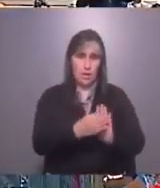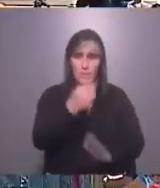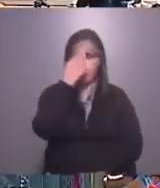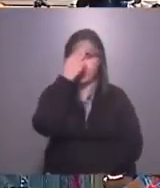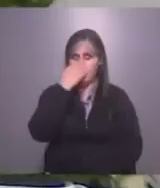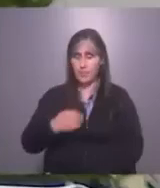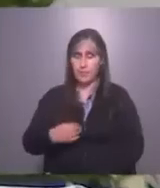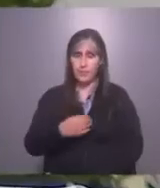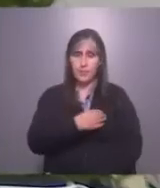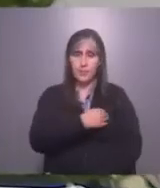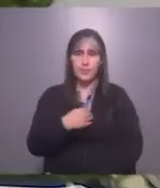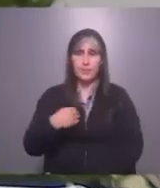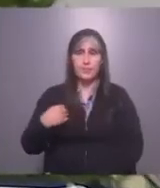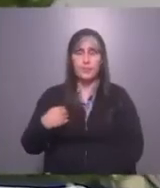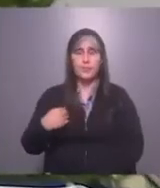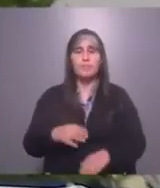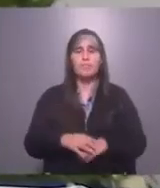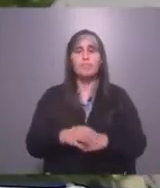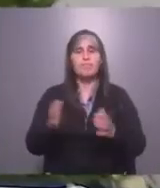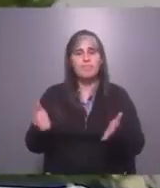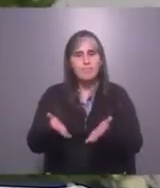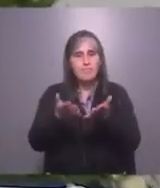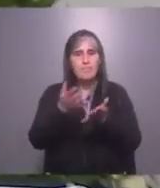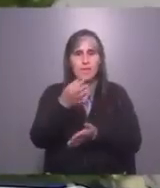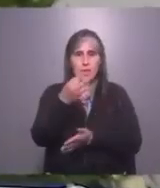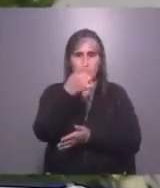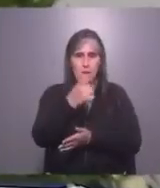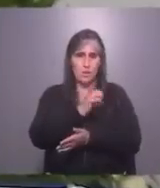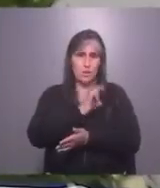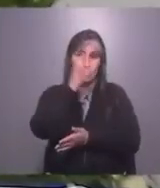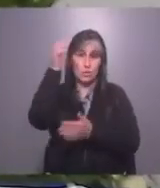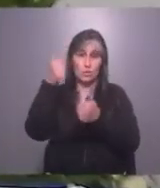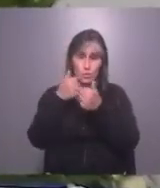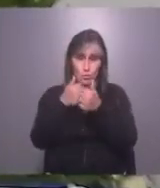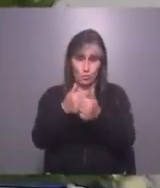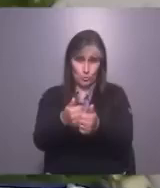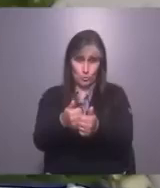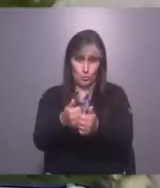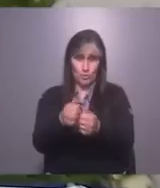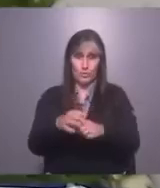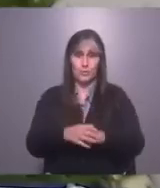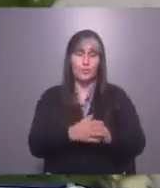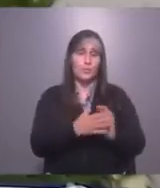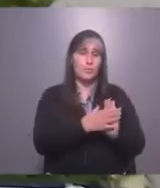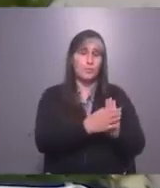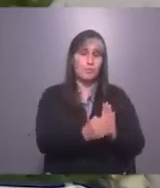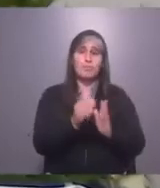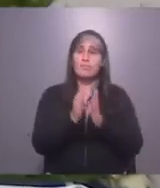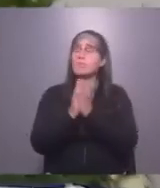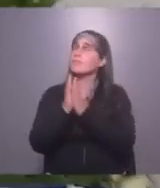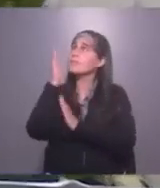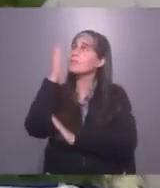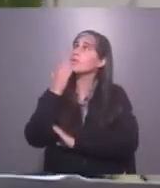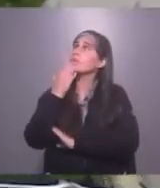Amém. Ida em paz e o Senhor vos acompanhe. Amém.